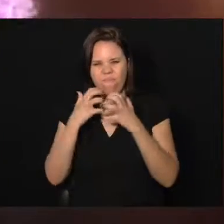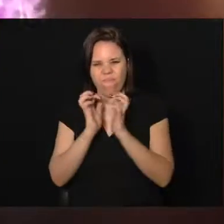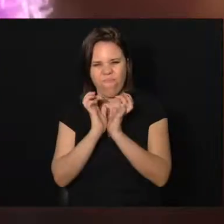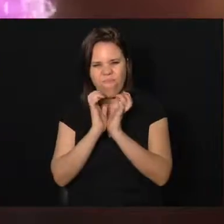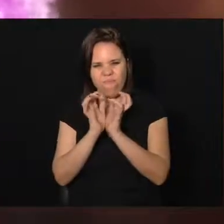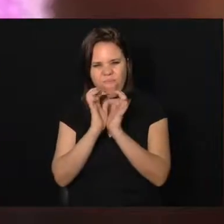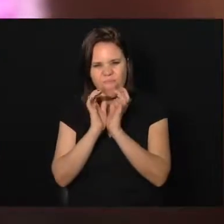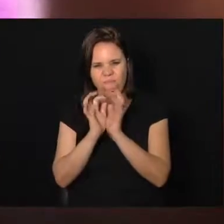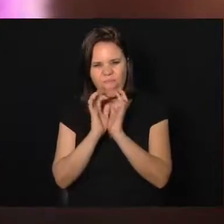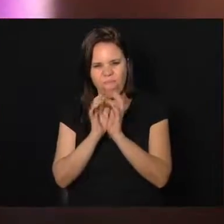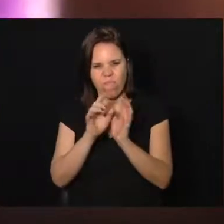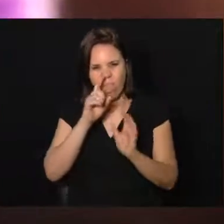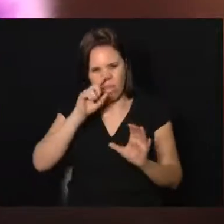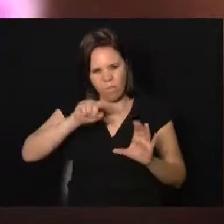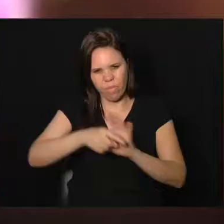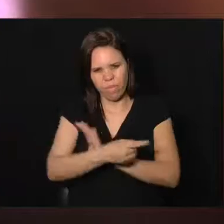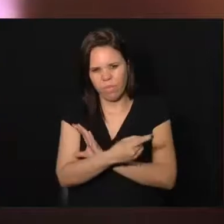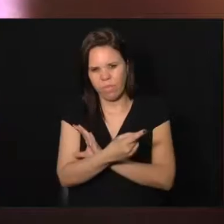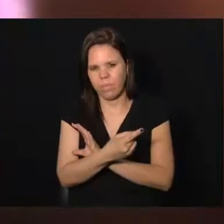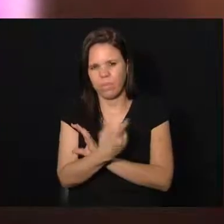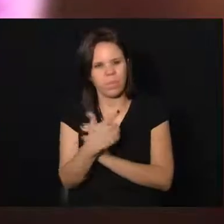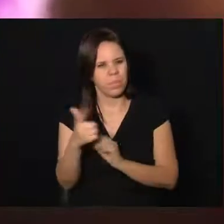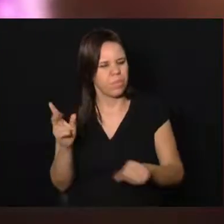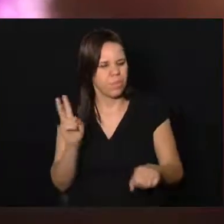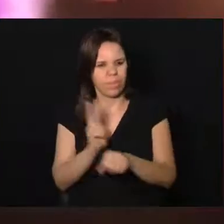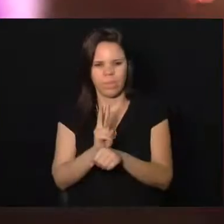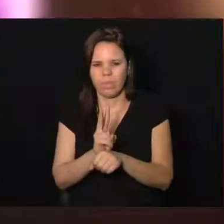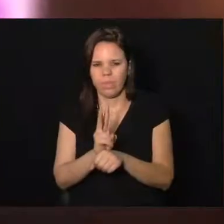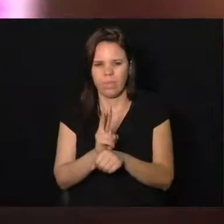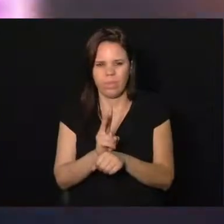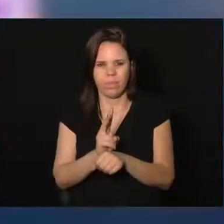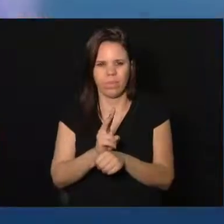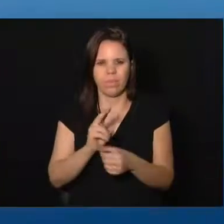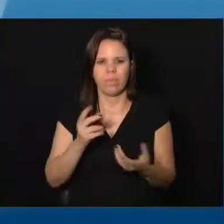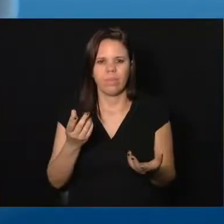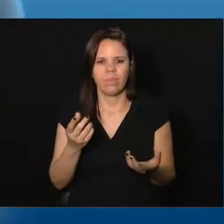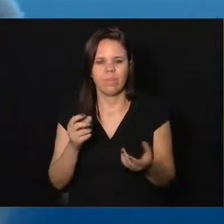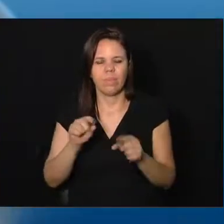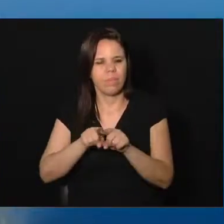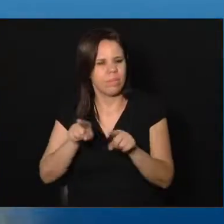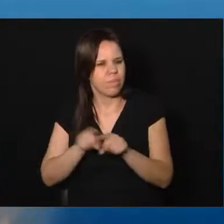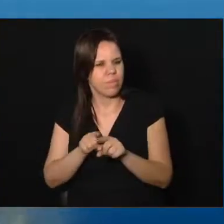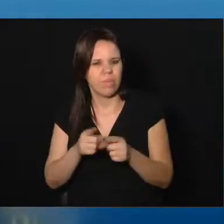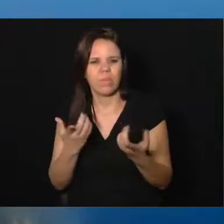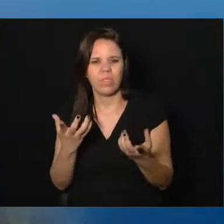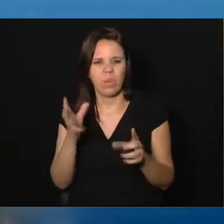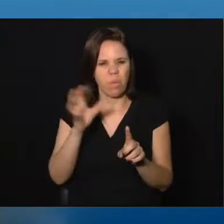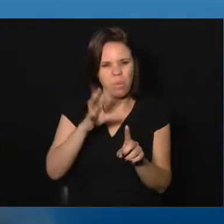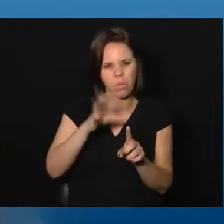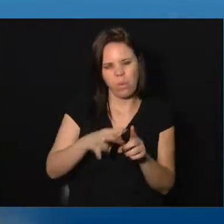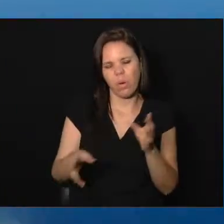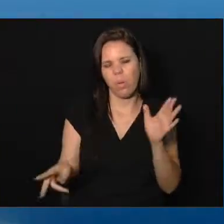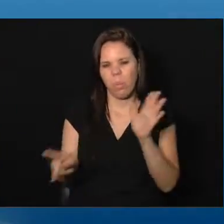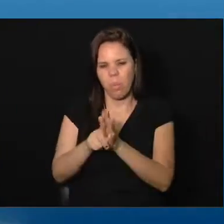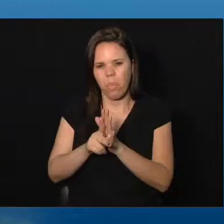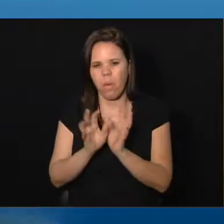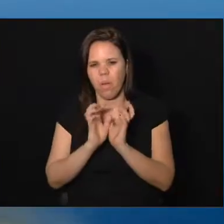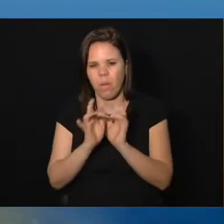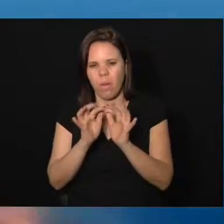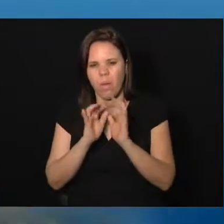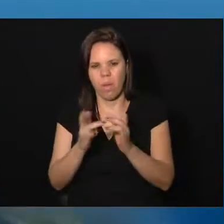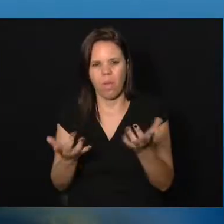e autoimune, ou seja, as células de defesa do organismo atacam o próprio sistema nervoso